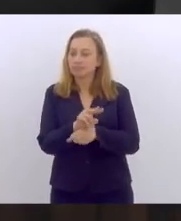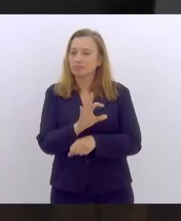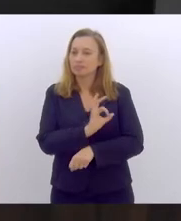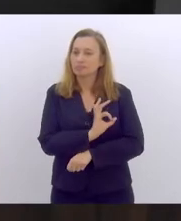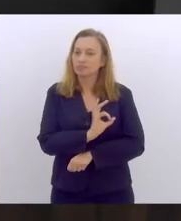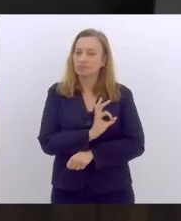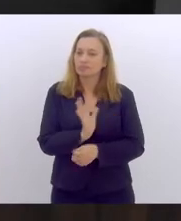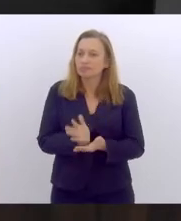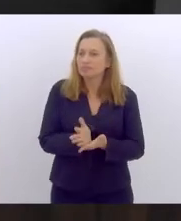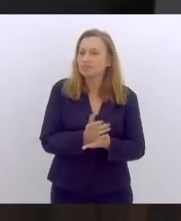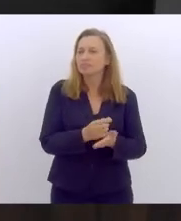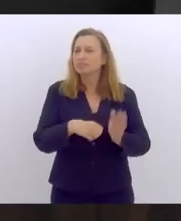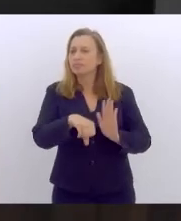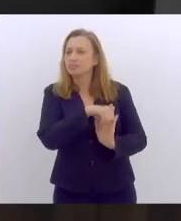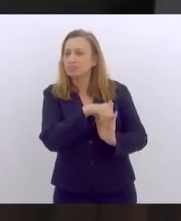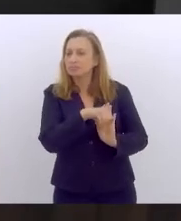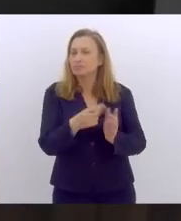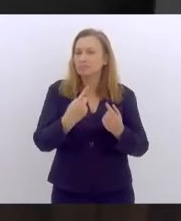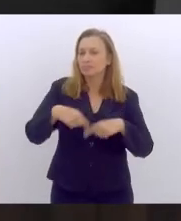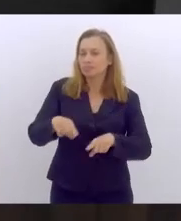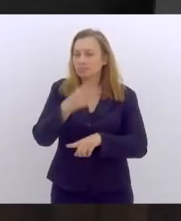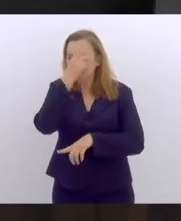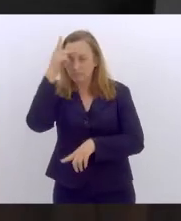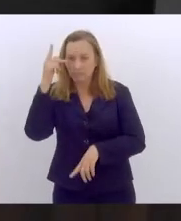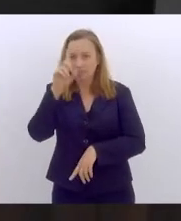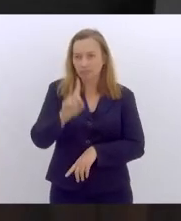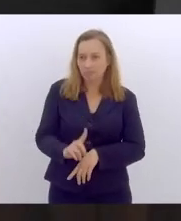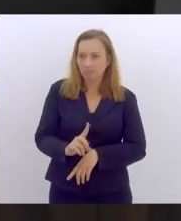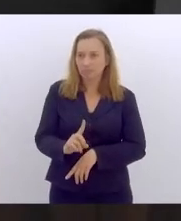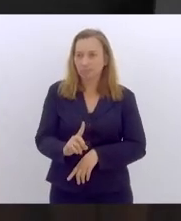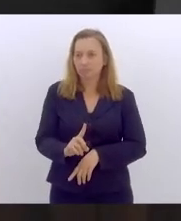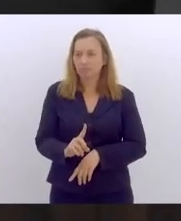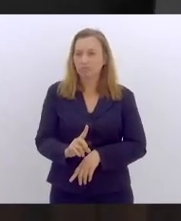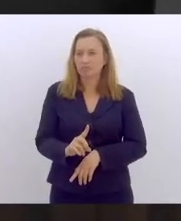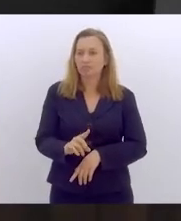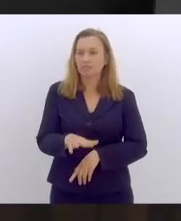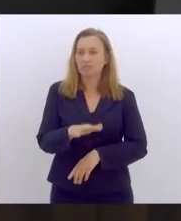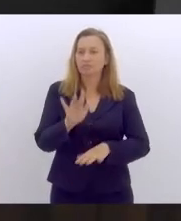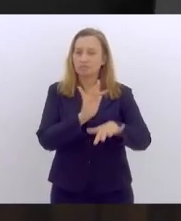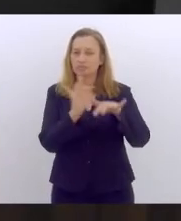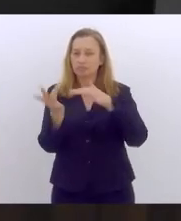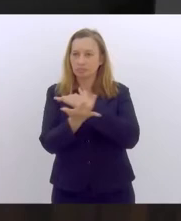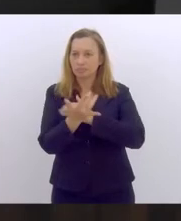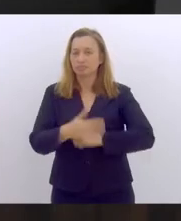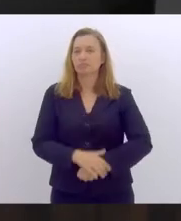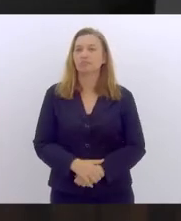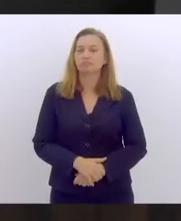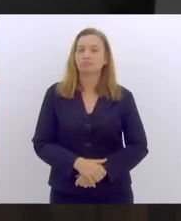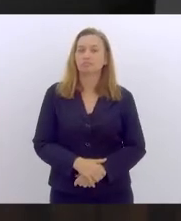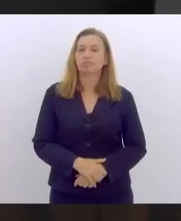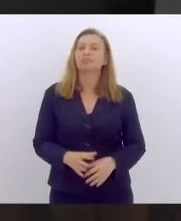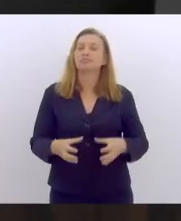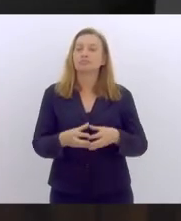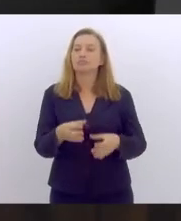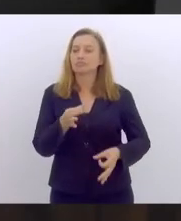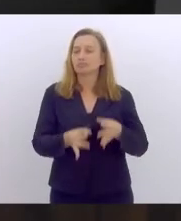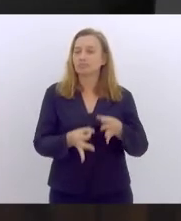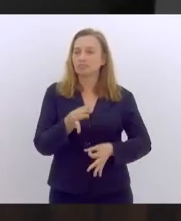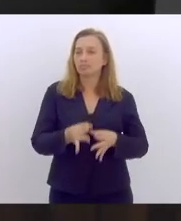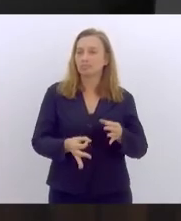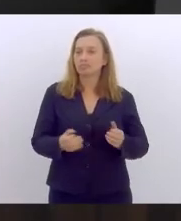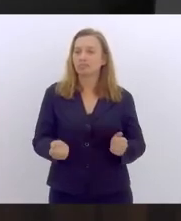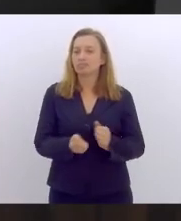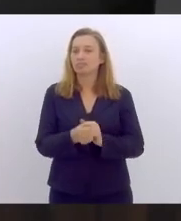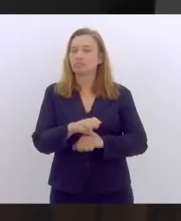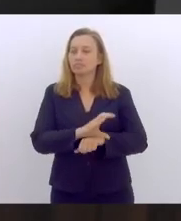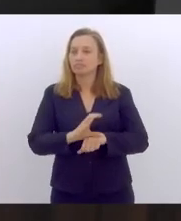vise a apuração de crime praticado contra pessoas portadoras de deficiência nas redes sociais. Pareceres da Comissão de Constituição e Justiça pela